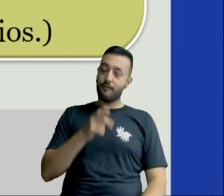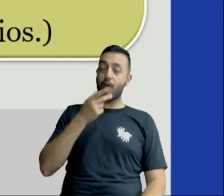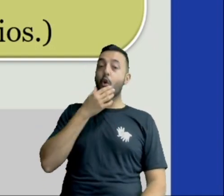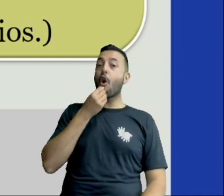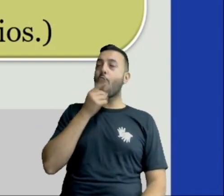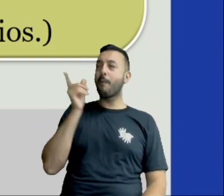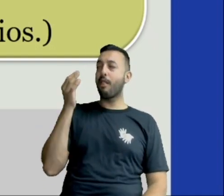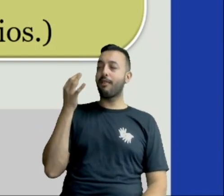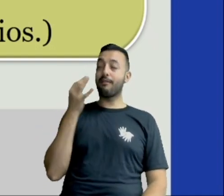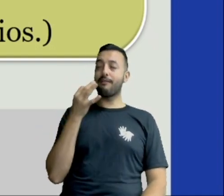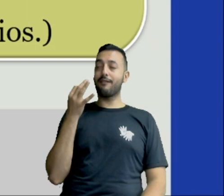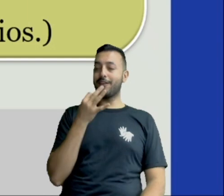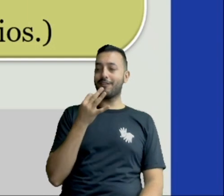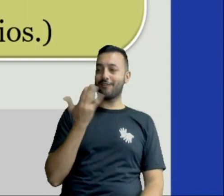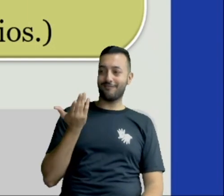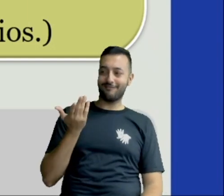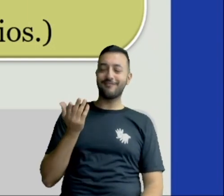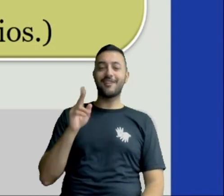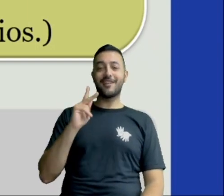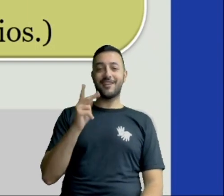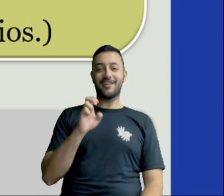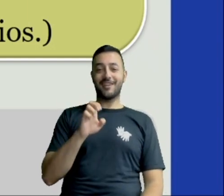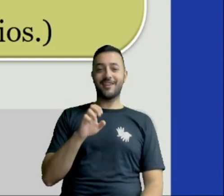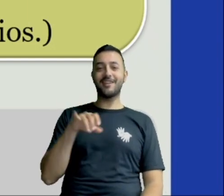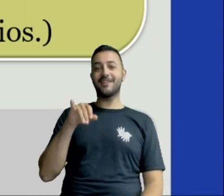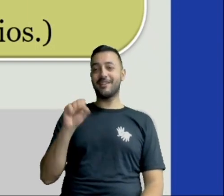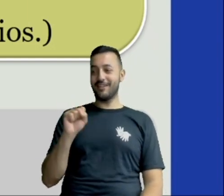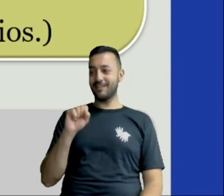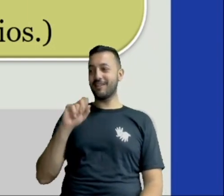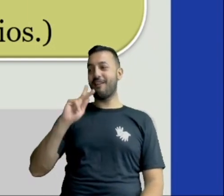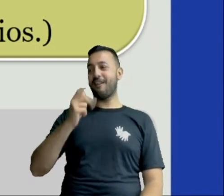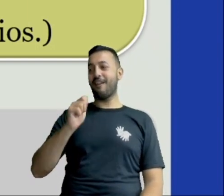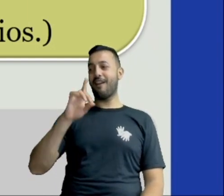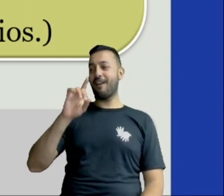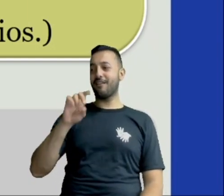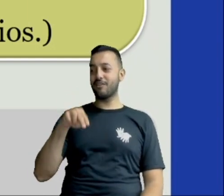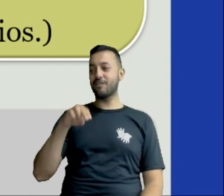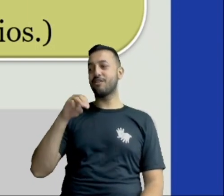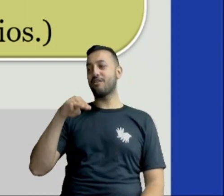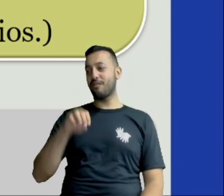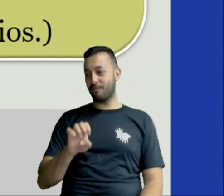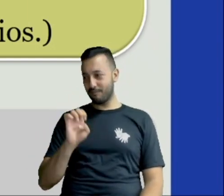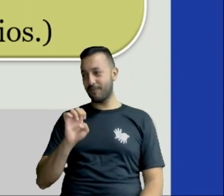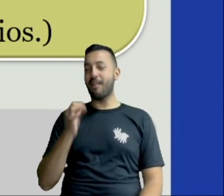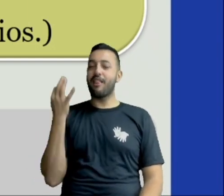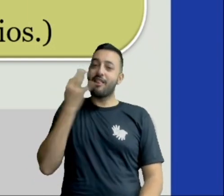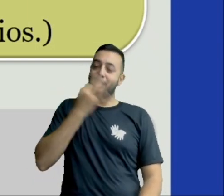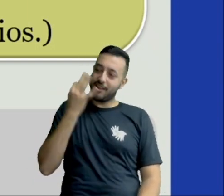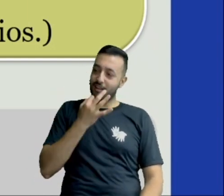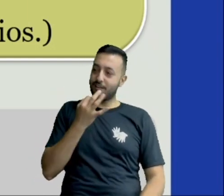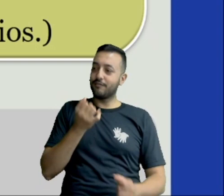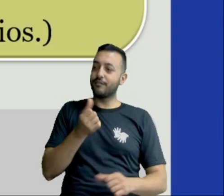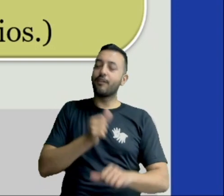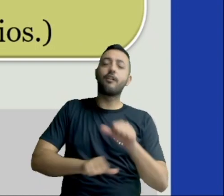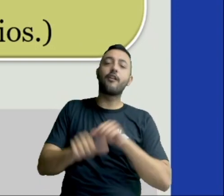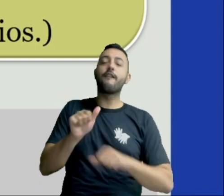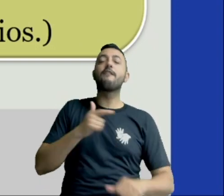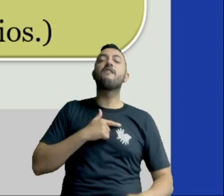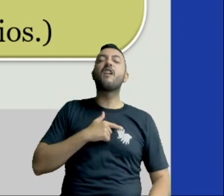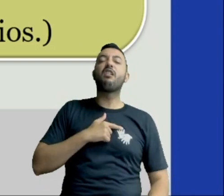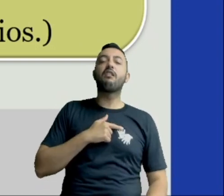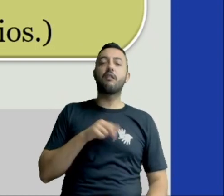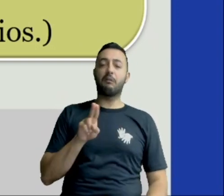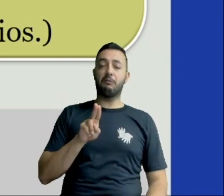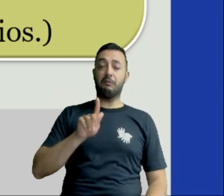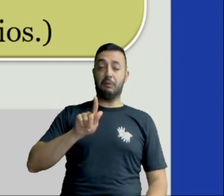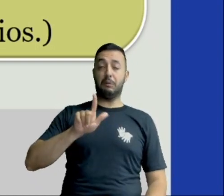eu utilizo he is handsome. Handsome, lindo. E o contrário, feio, a gente chama